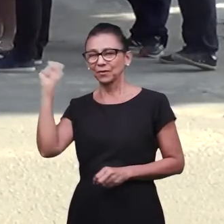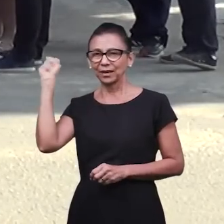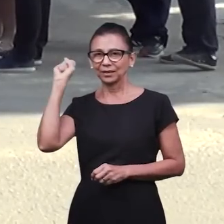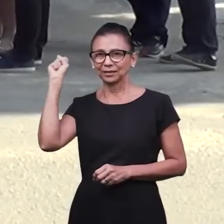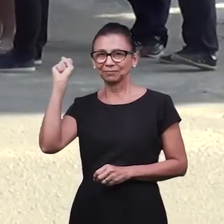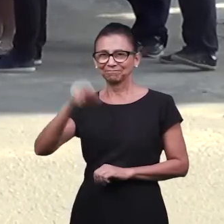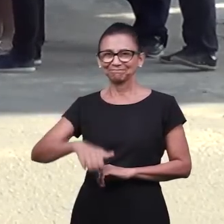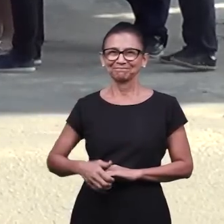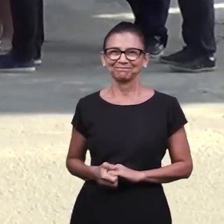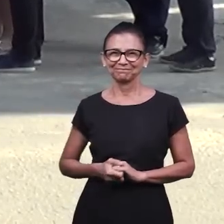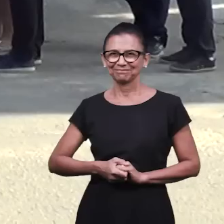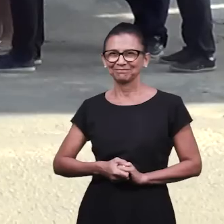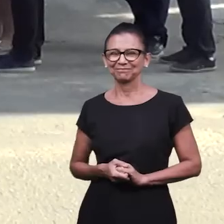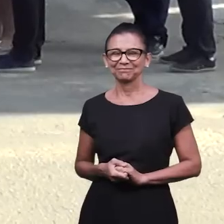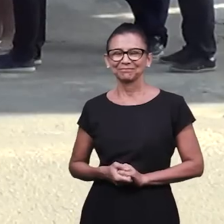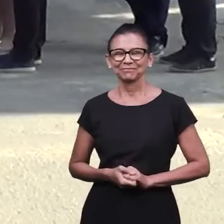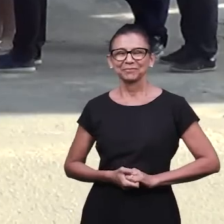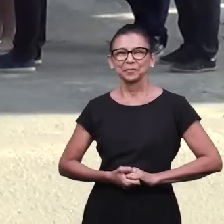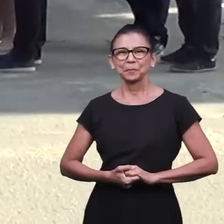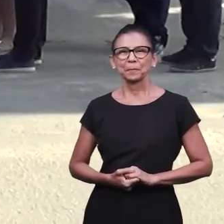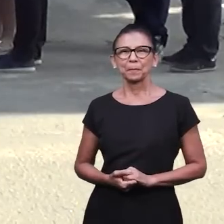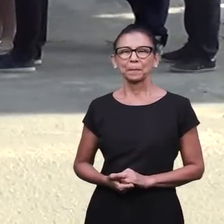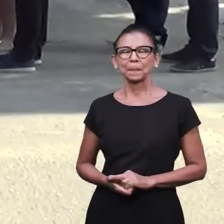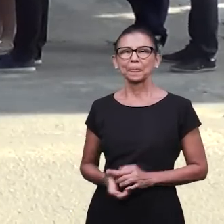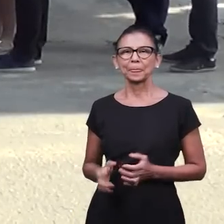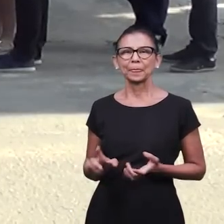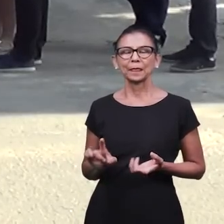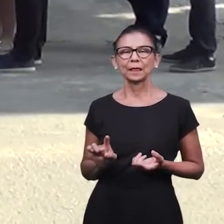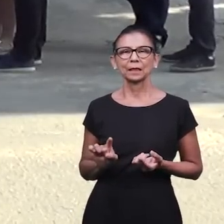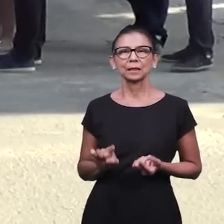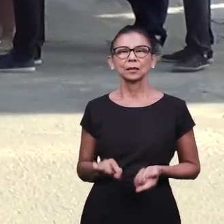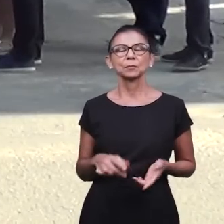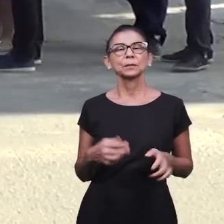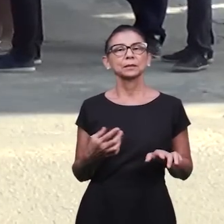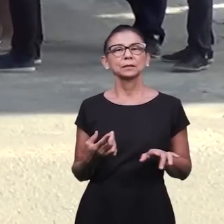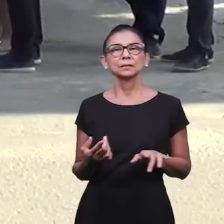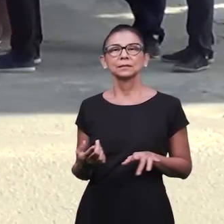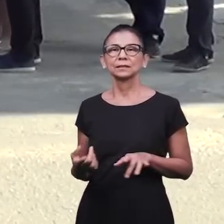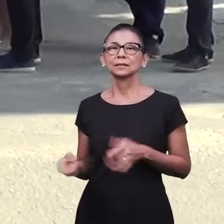Jesus vem! Maranata!